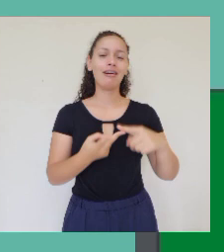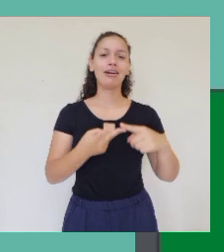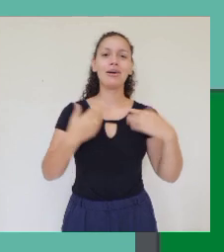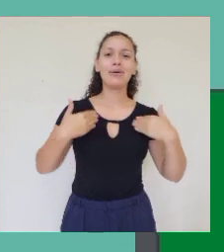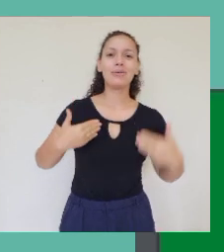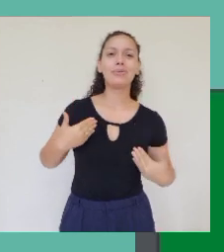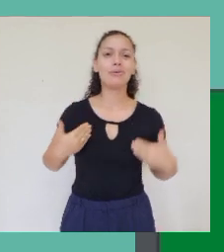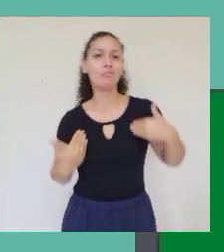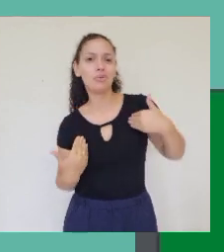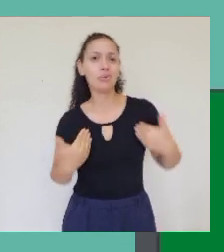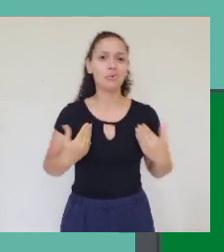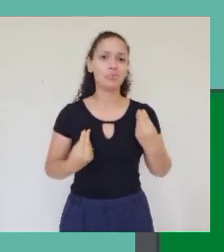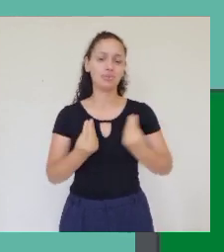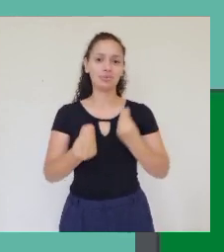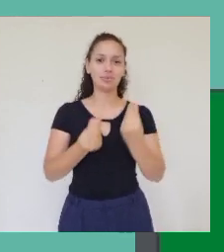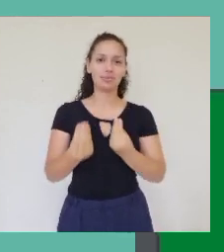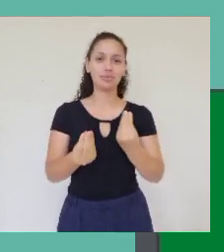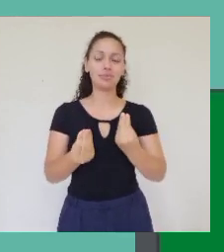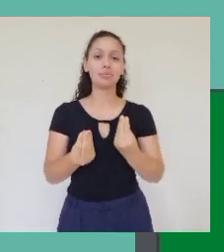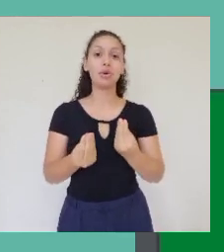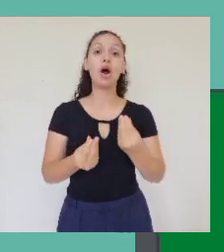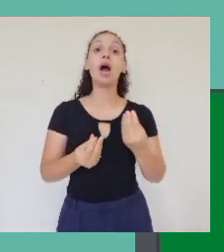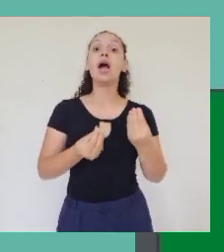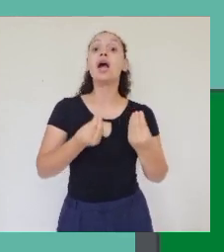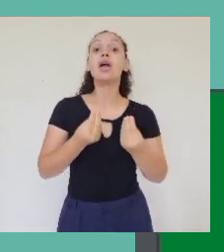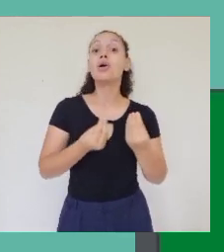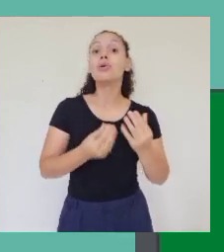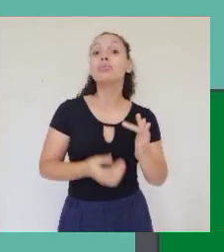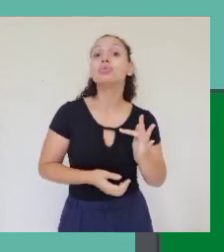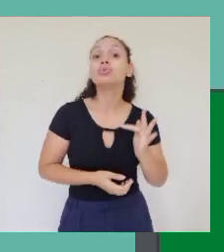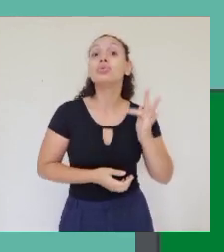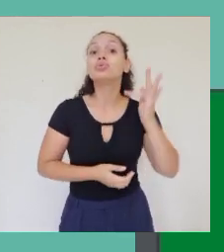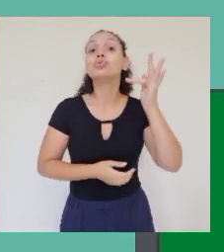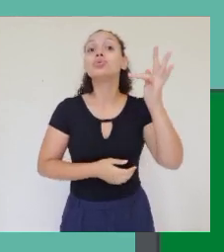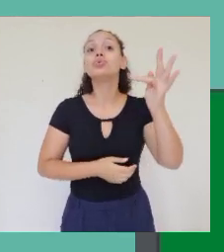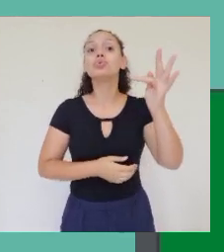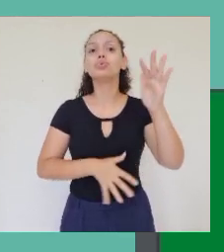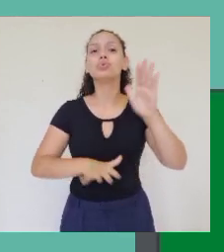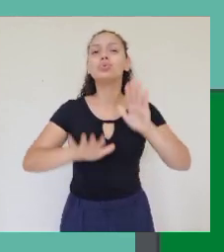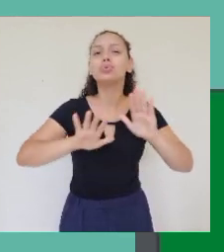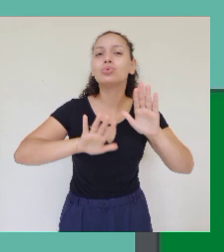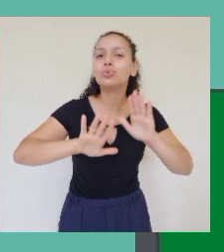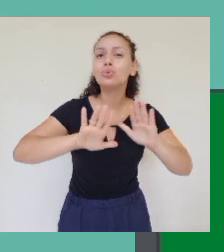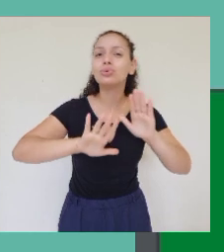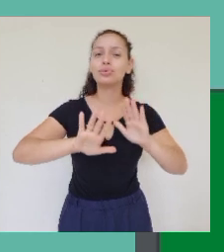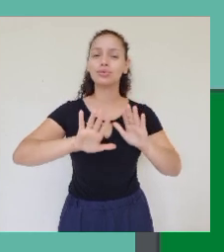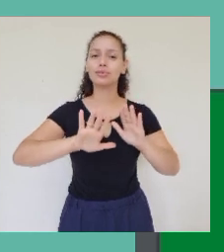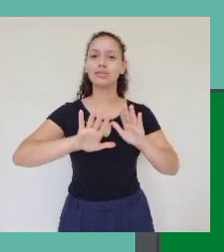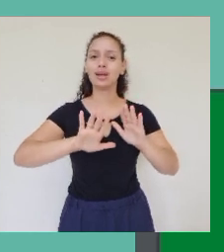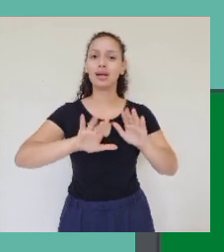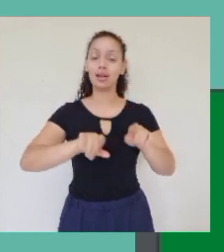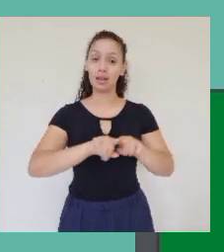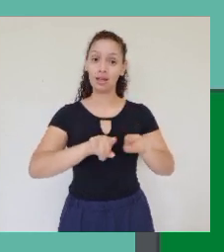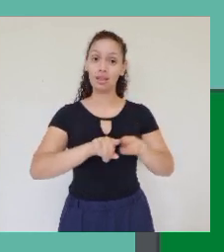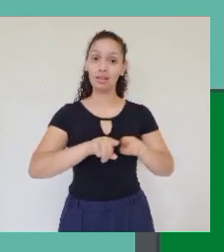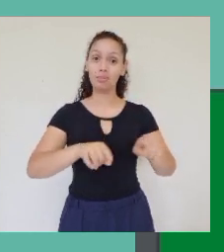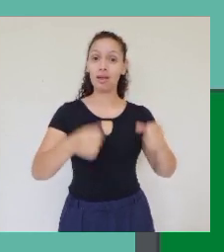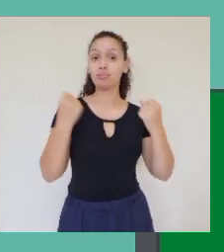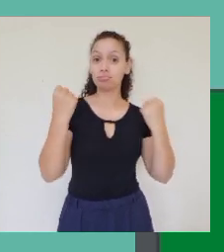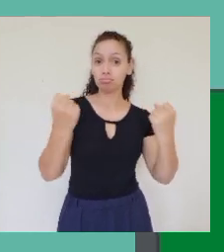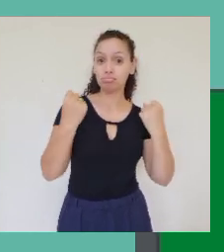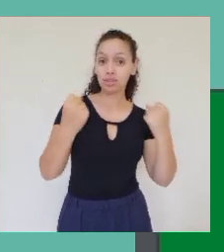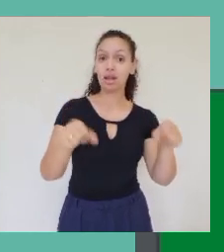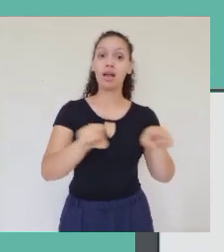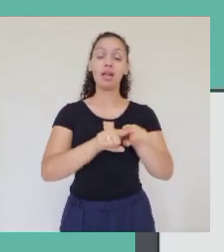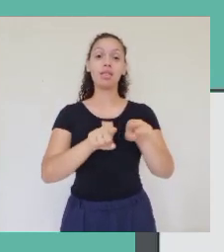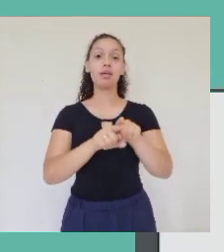que a gente pode fazer para prevenir lesões futuras, tá? E uma relação entre exercício e o nosso rendimento acadêmico, tá bom?